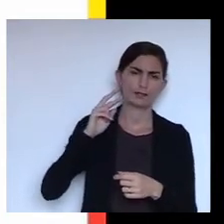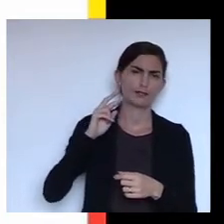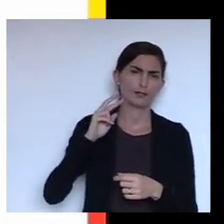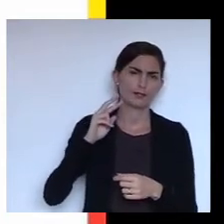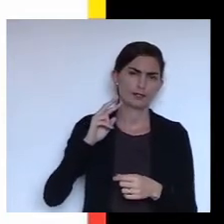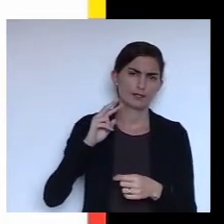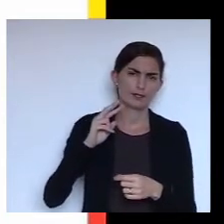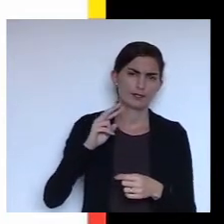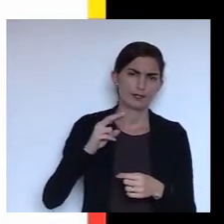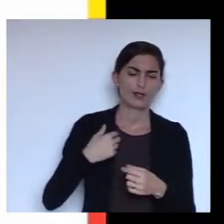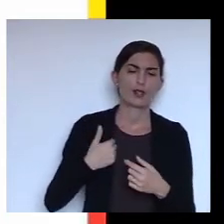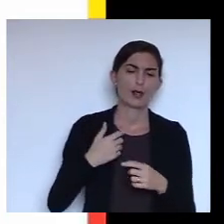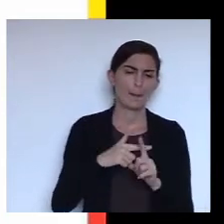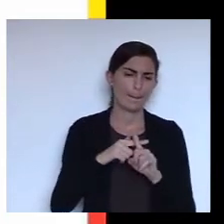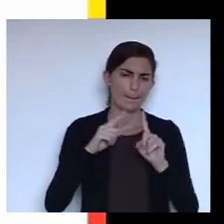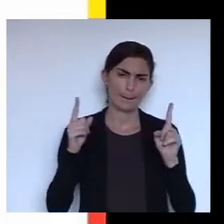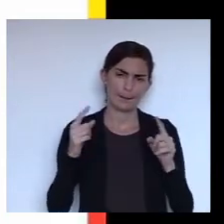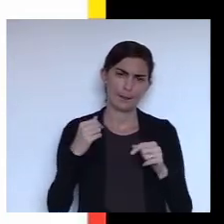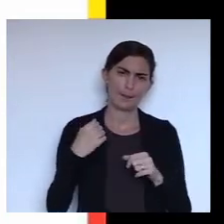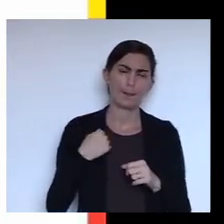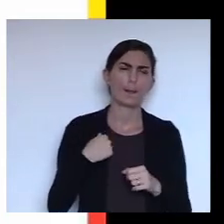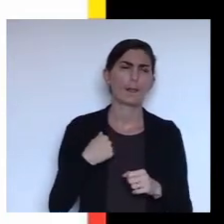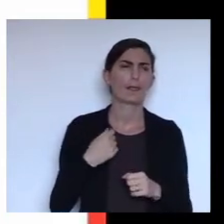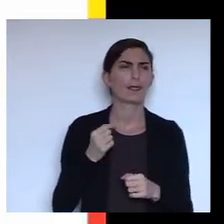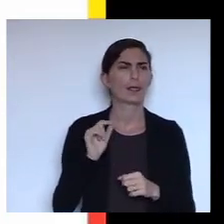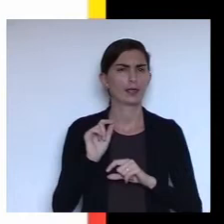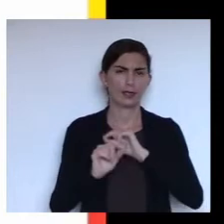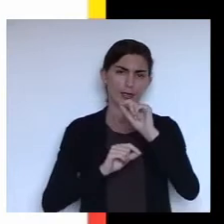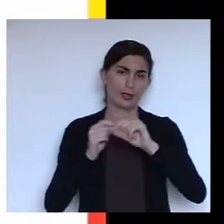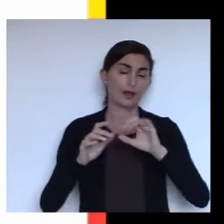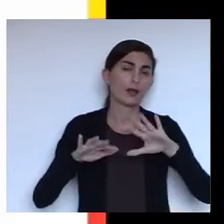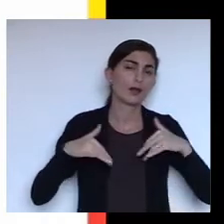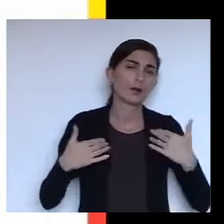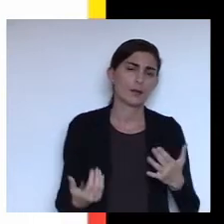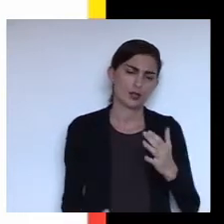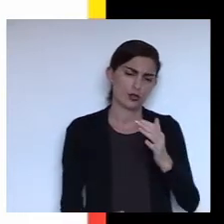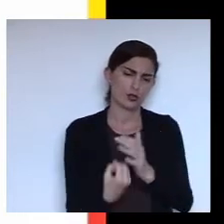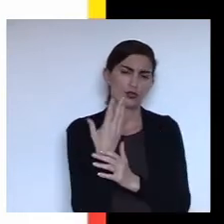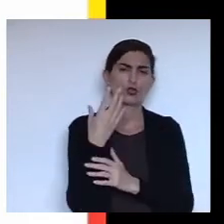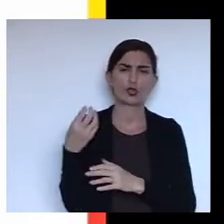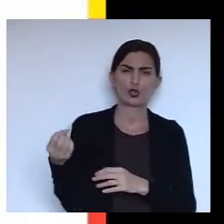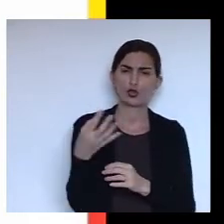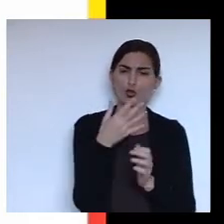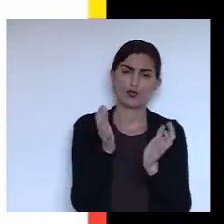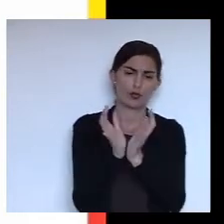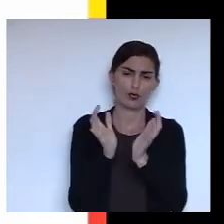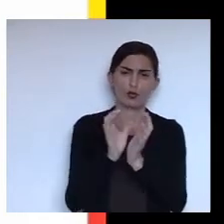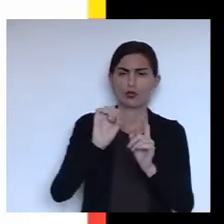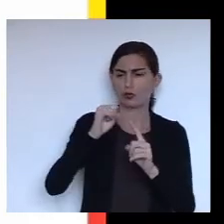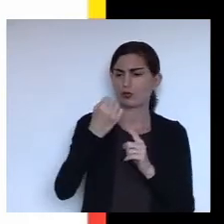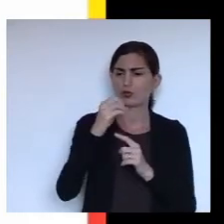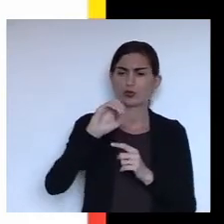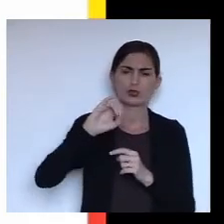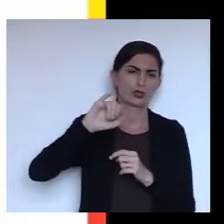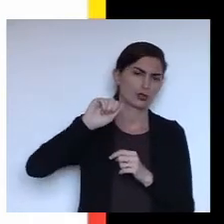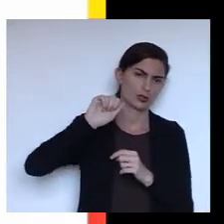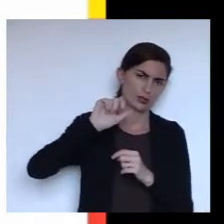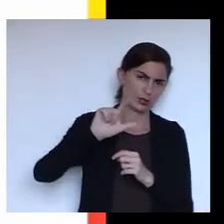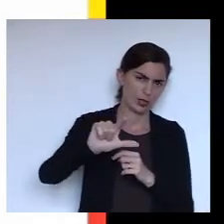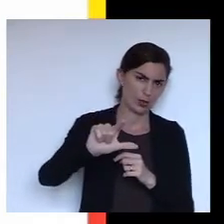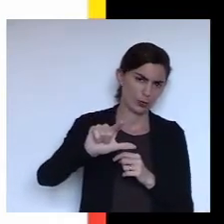historiograficamente de renascimento comercial. Tá? Vai surgir uma nova classe social, a